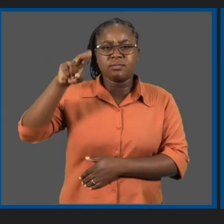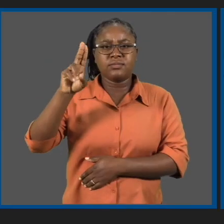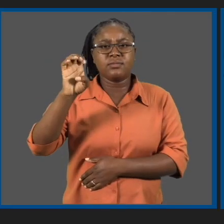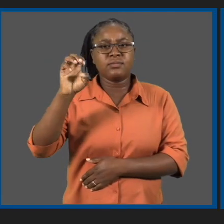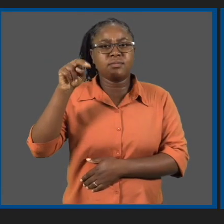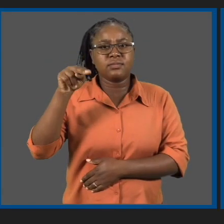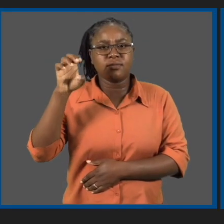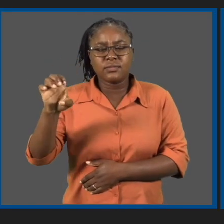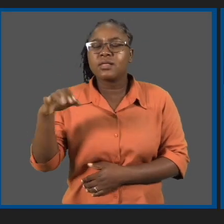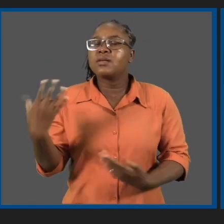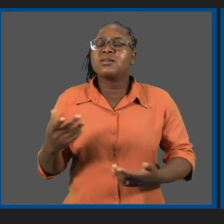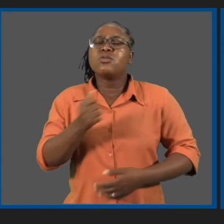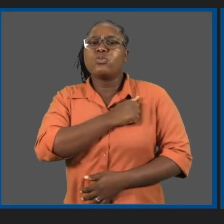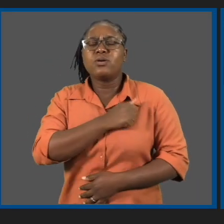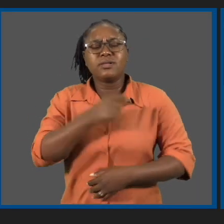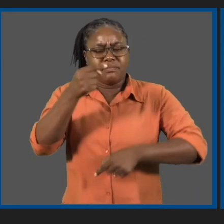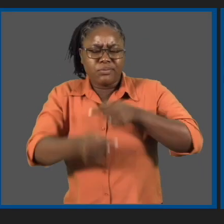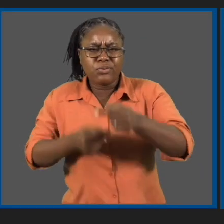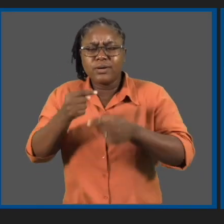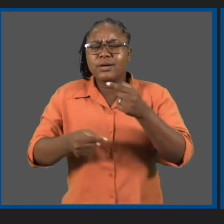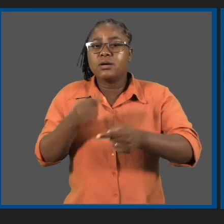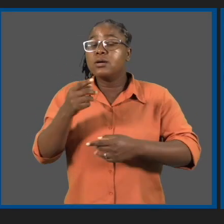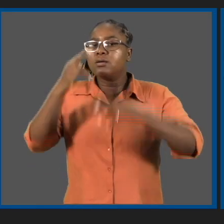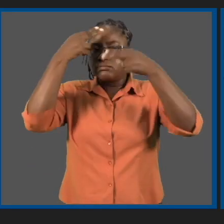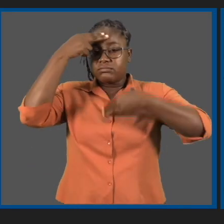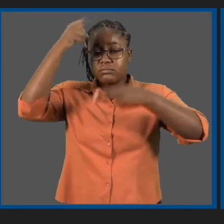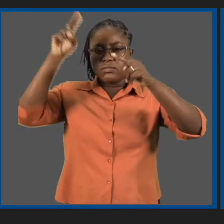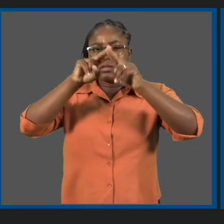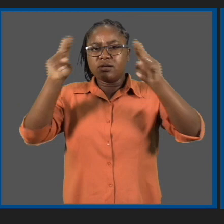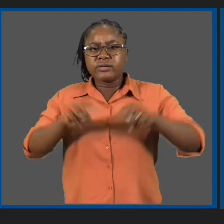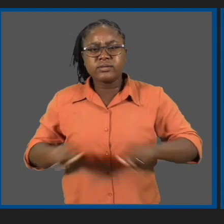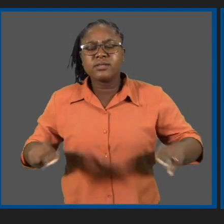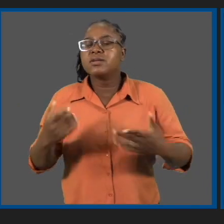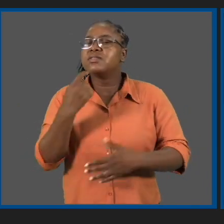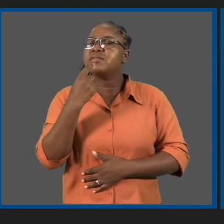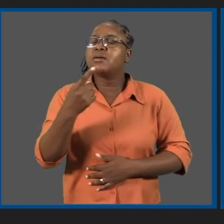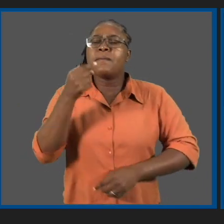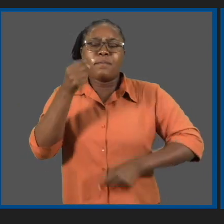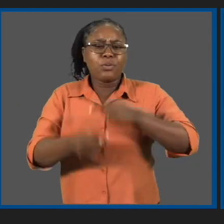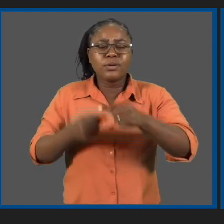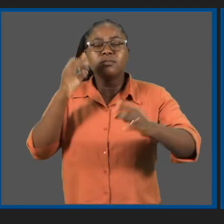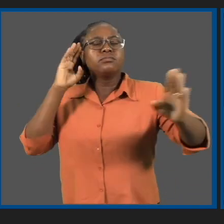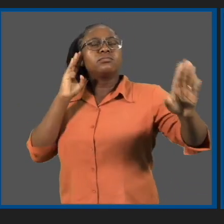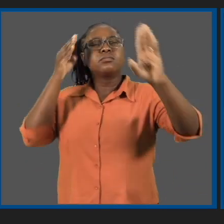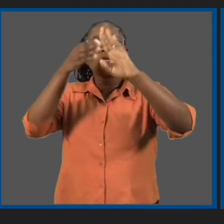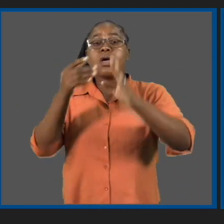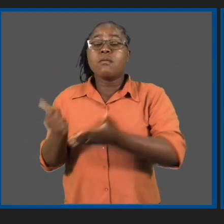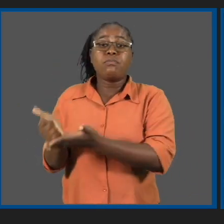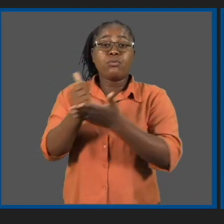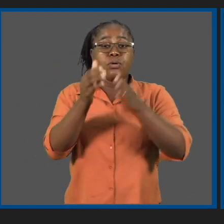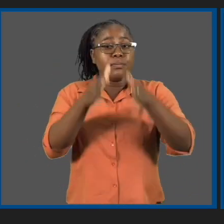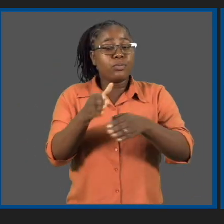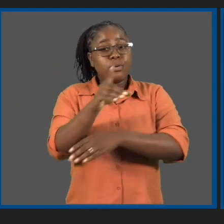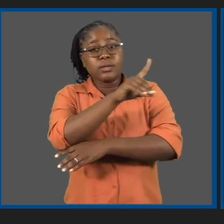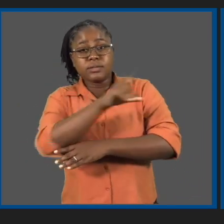Rui Maquena, gestor de projeto na Humanity and Inclusion, explica como funciona um sanitário